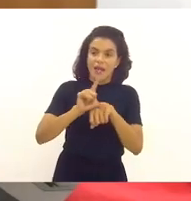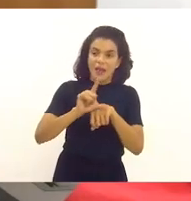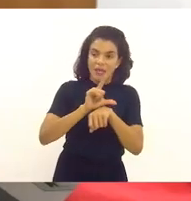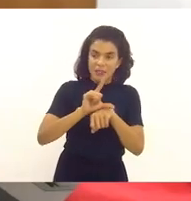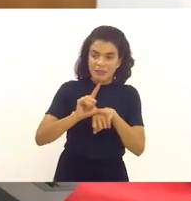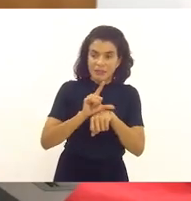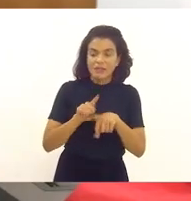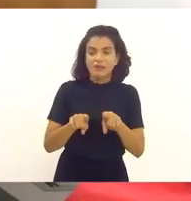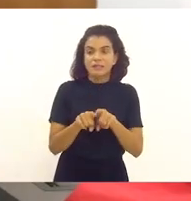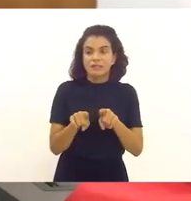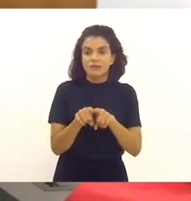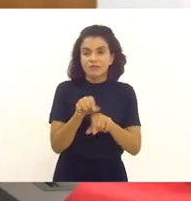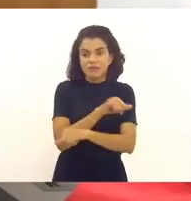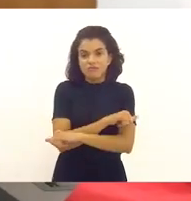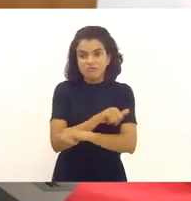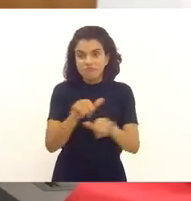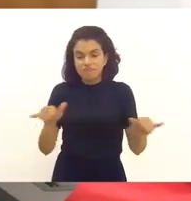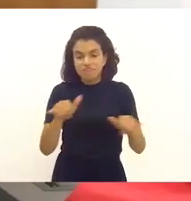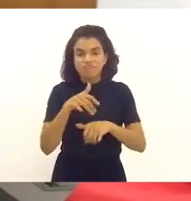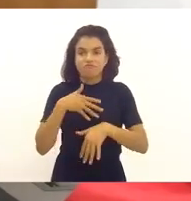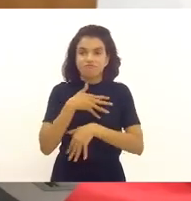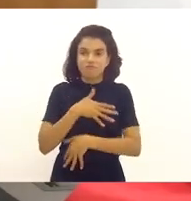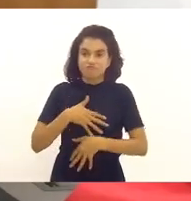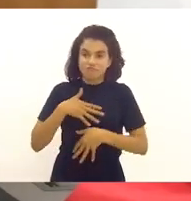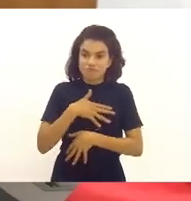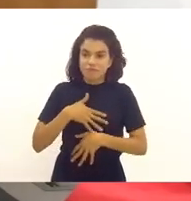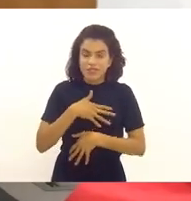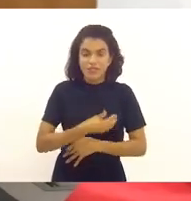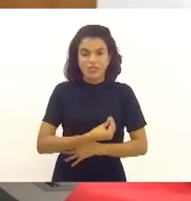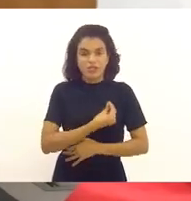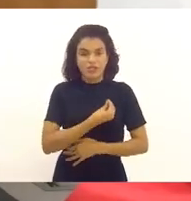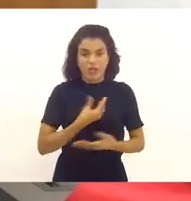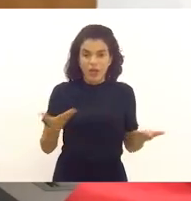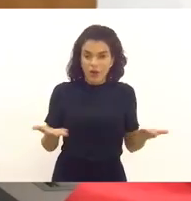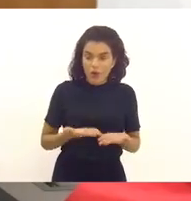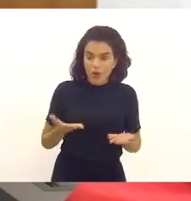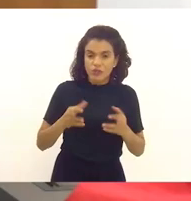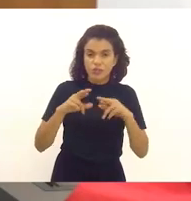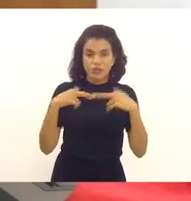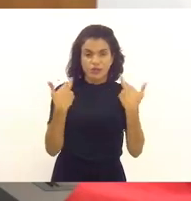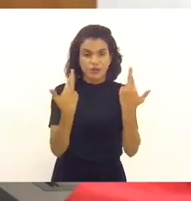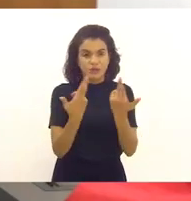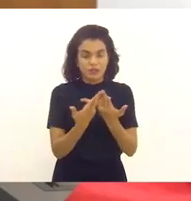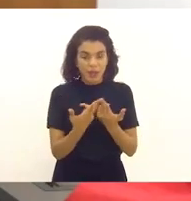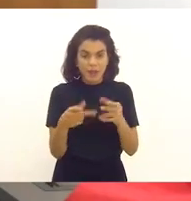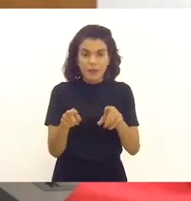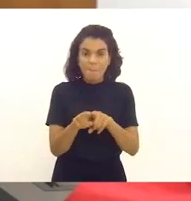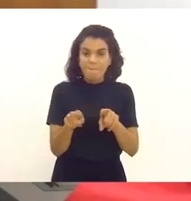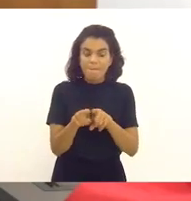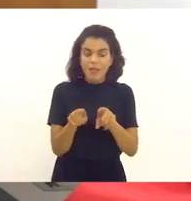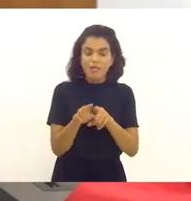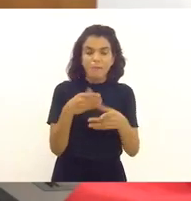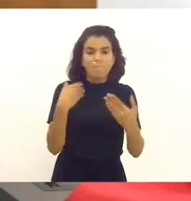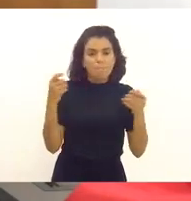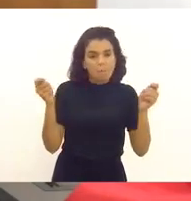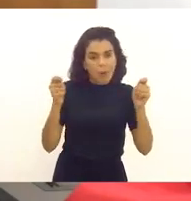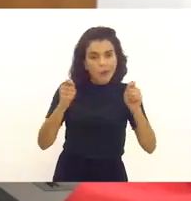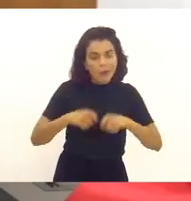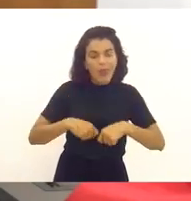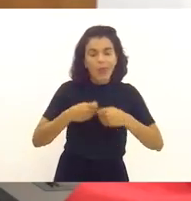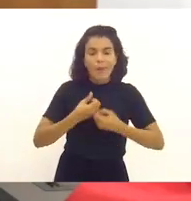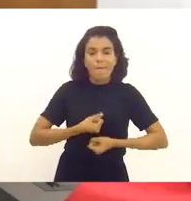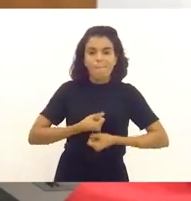da nossa é satisfação de estar aqui nessa reunião de ser ouvidas né